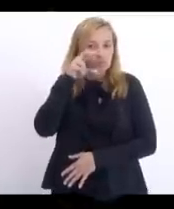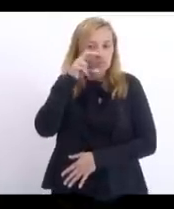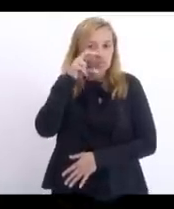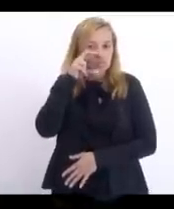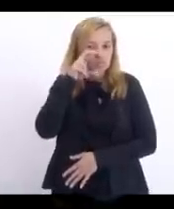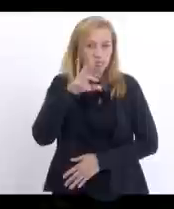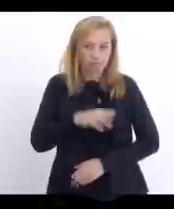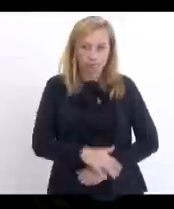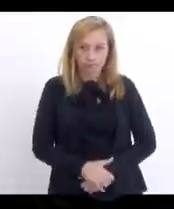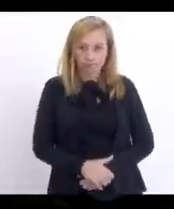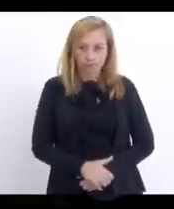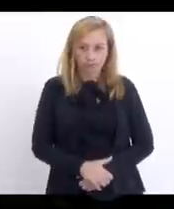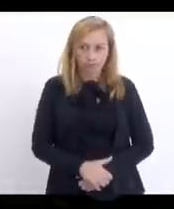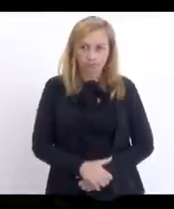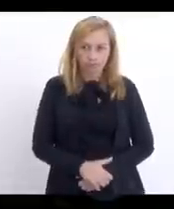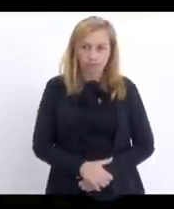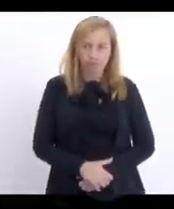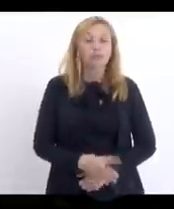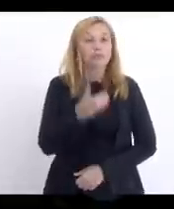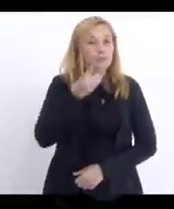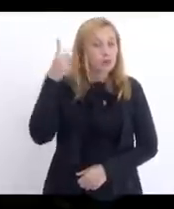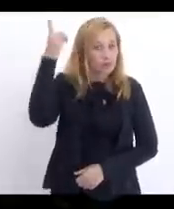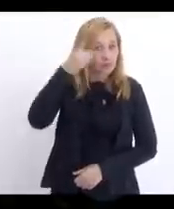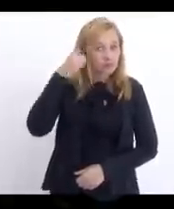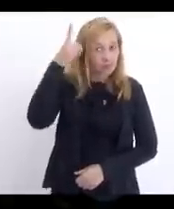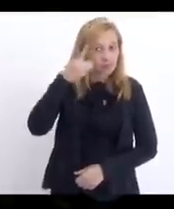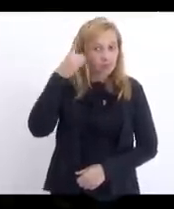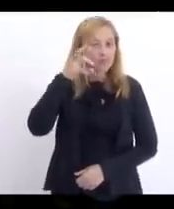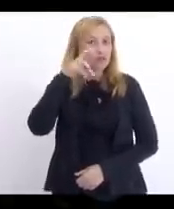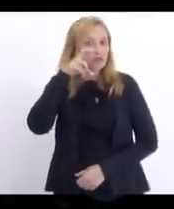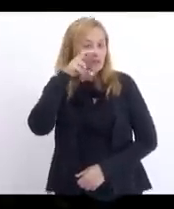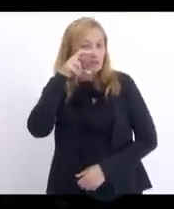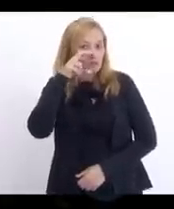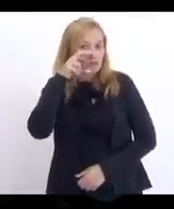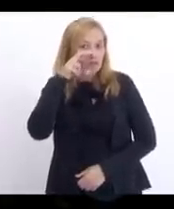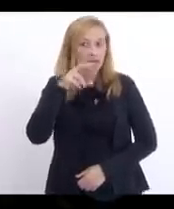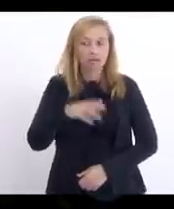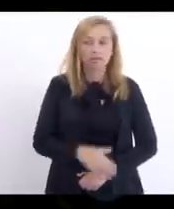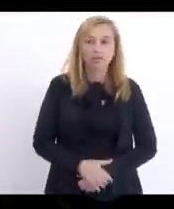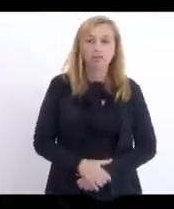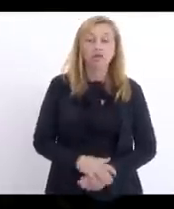Reis. Deputado Rosenberg Reis,